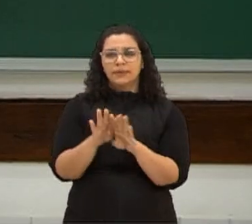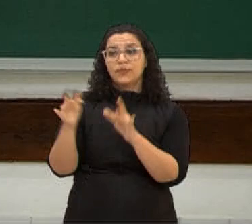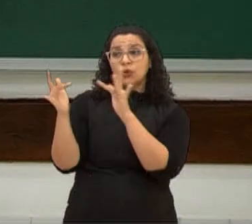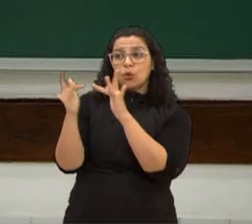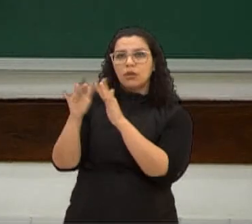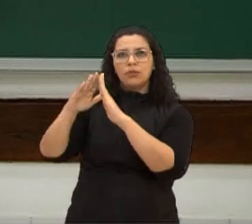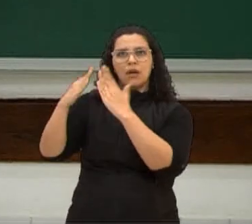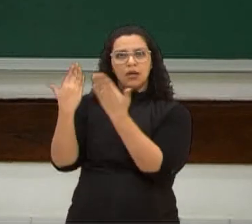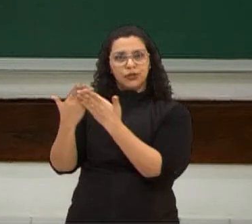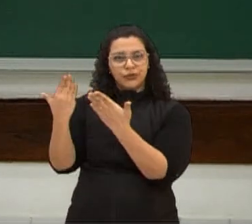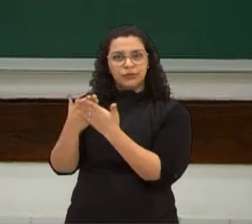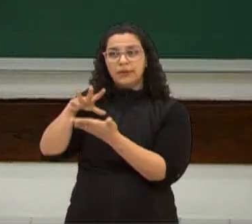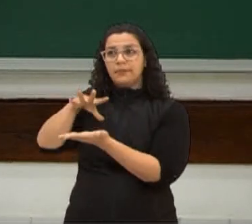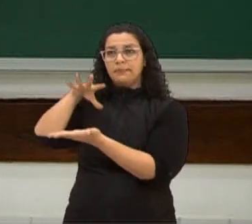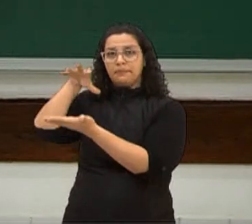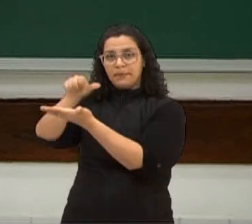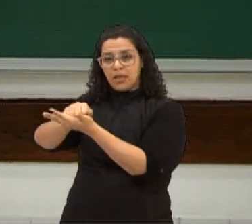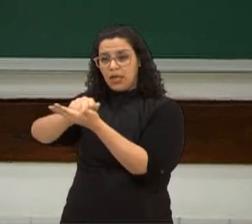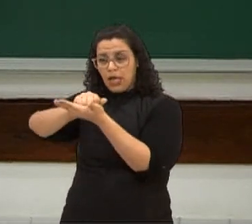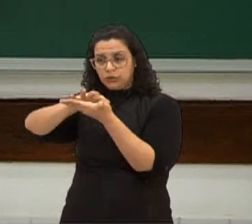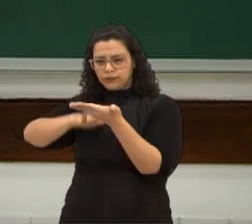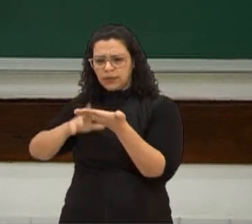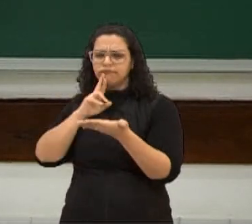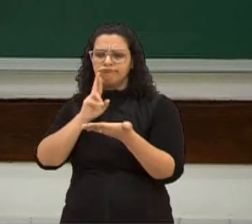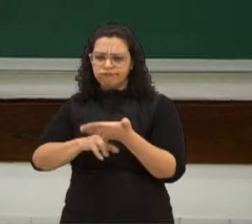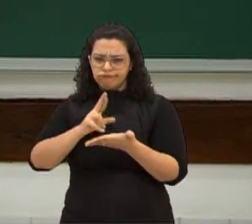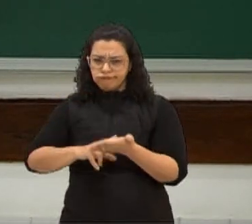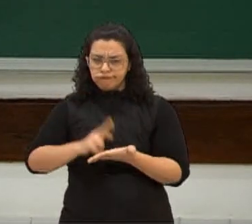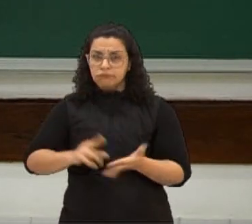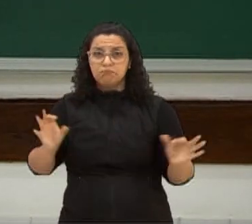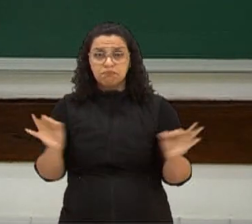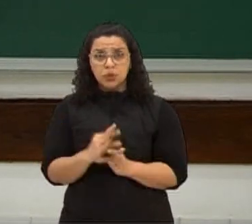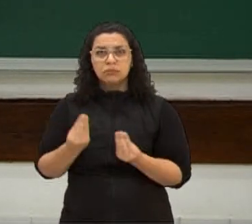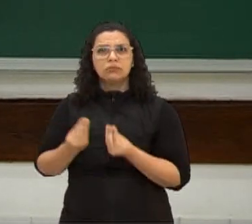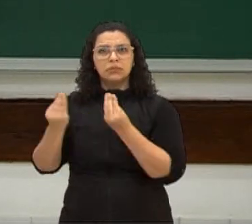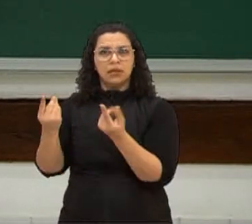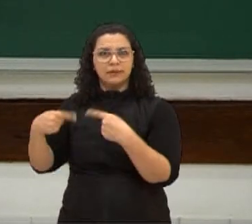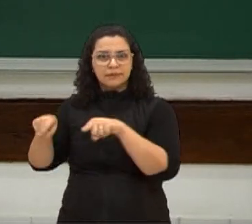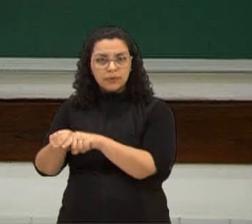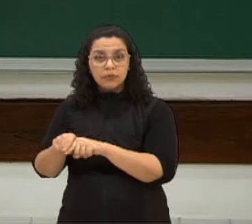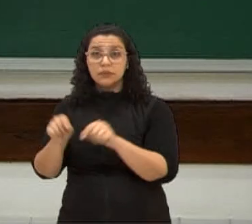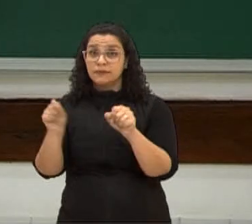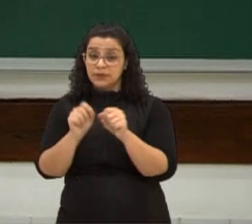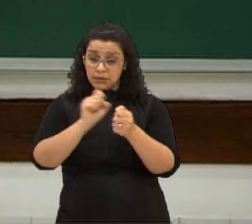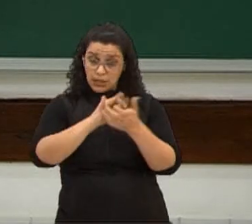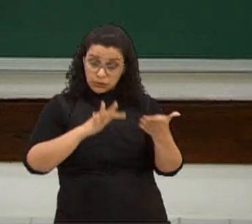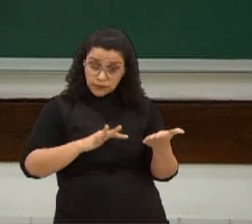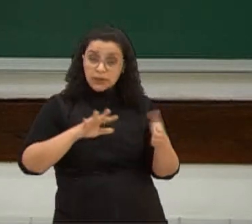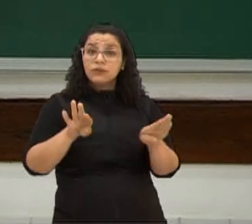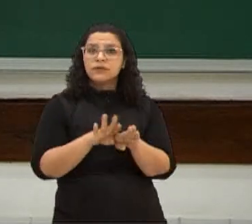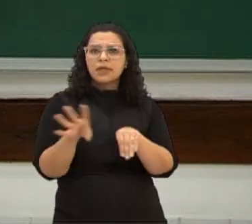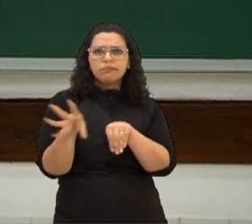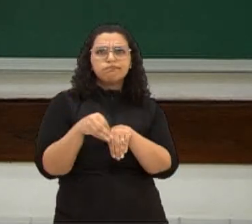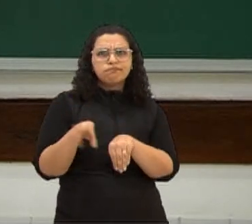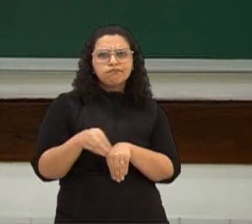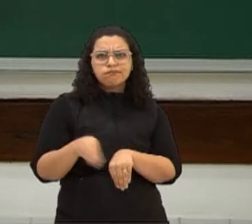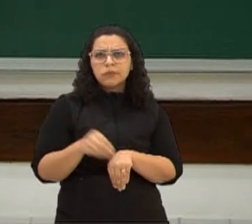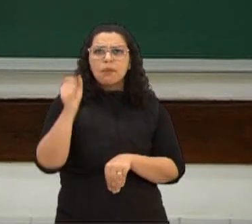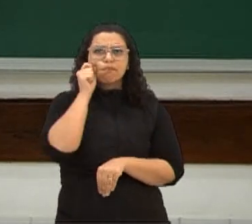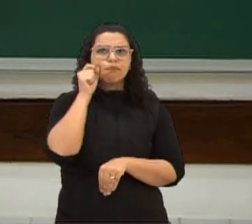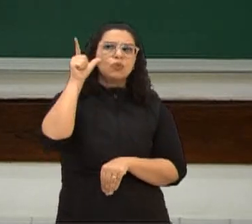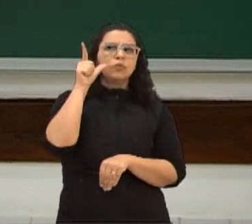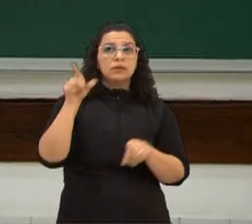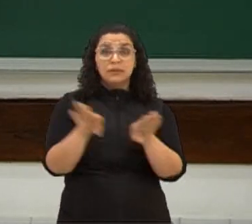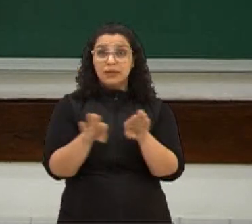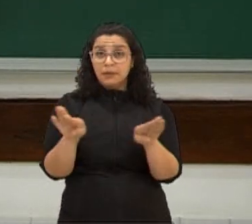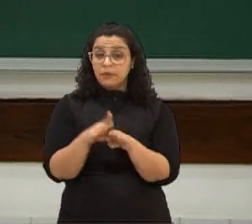em contato com a sua escola, veja quais são as atividades que precisam ser feitas. Fazer as atividades, além de você adquirir mais